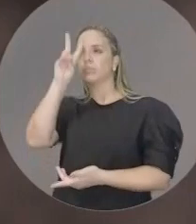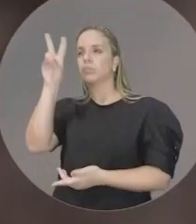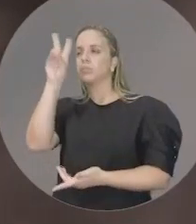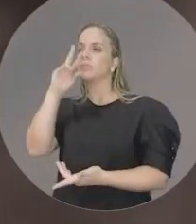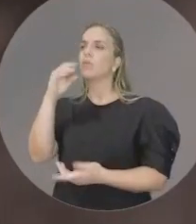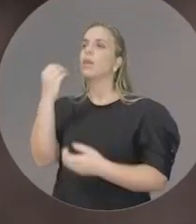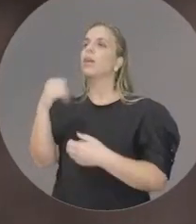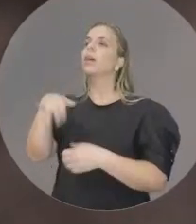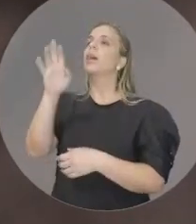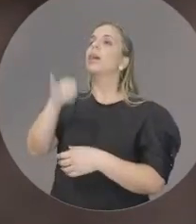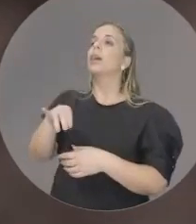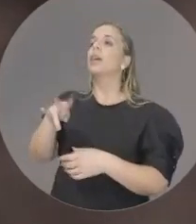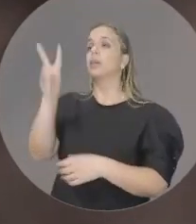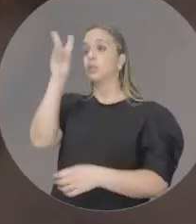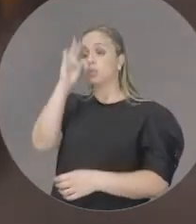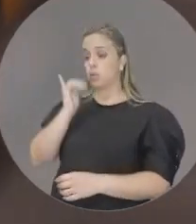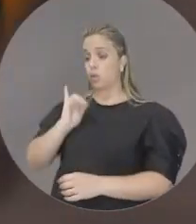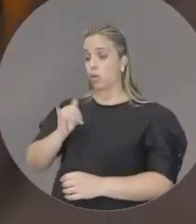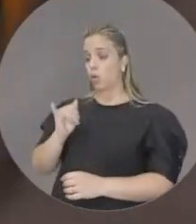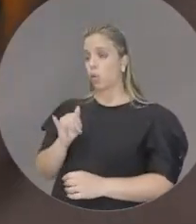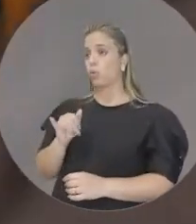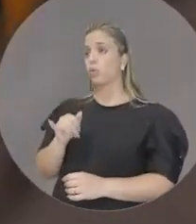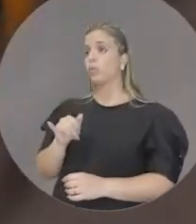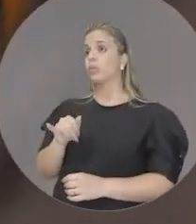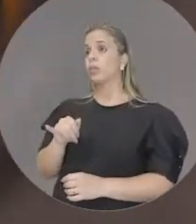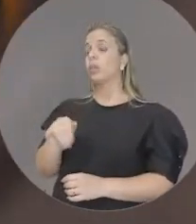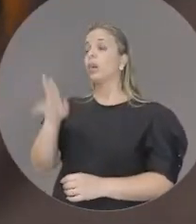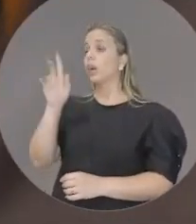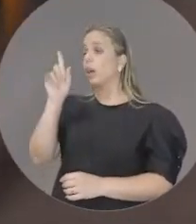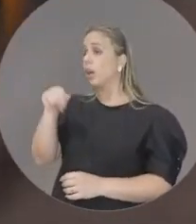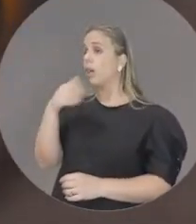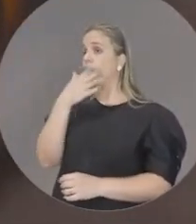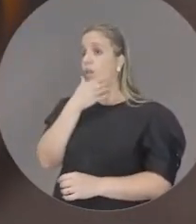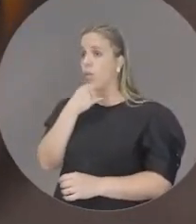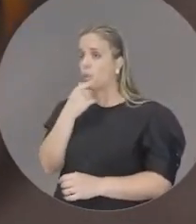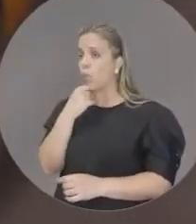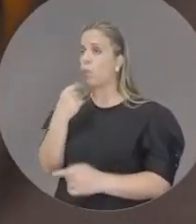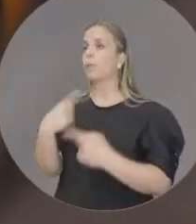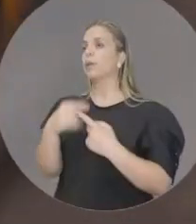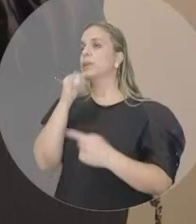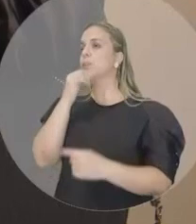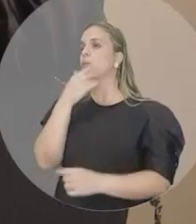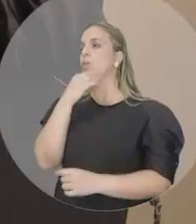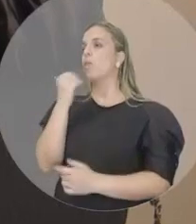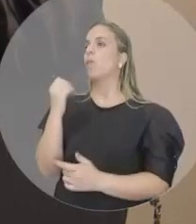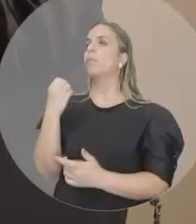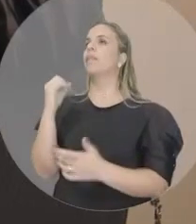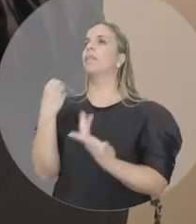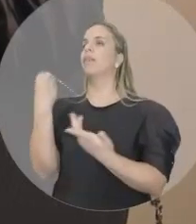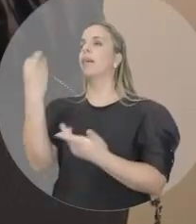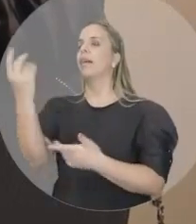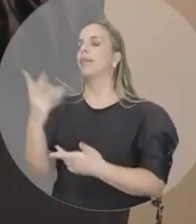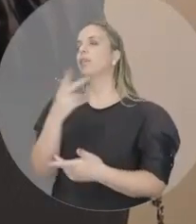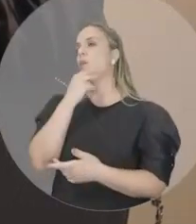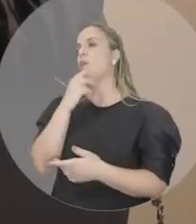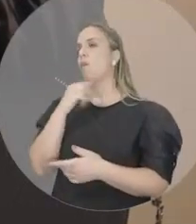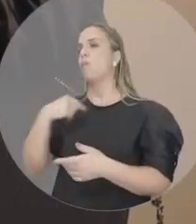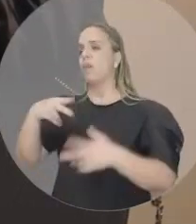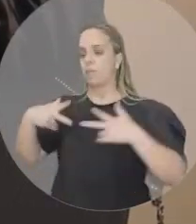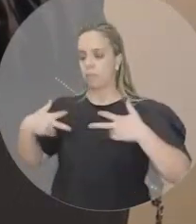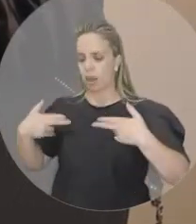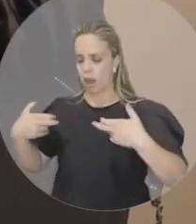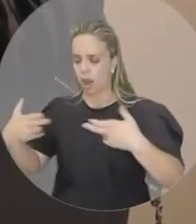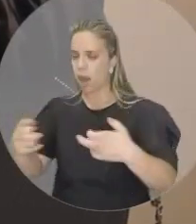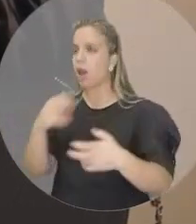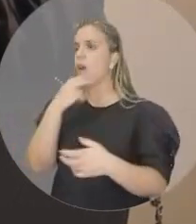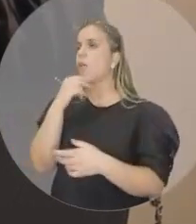é que a gente tem narrando? É o homem, porque é o homem que sai, é o homem que vai para a guerra, é o homem que vai